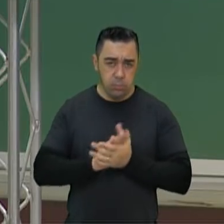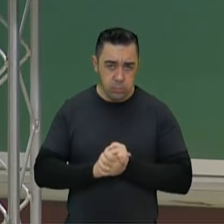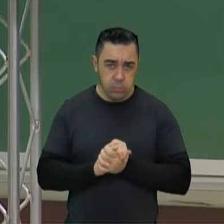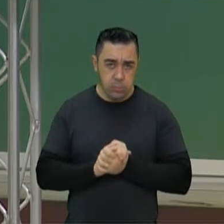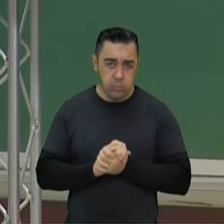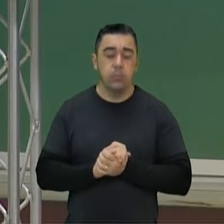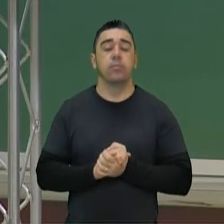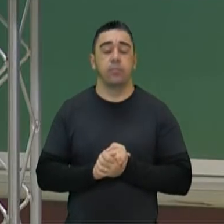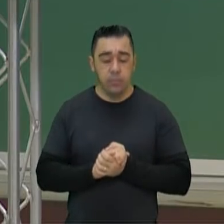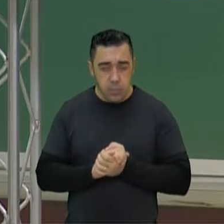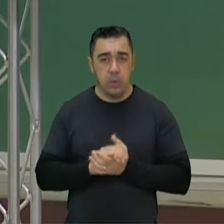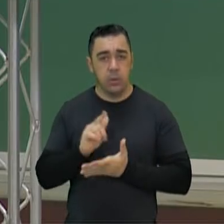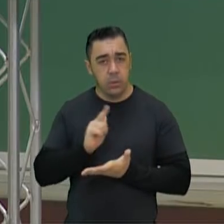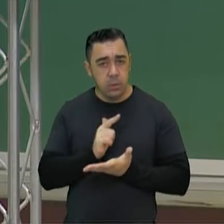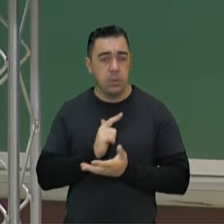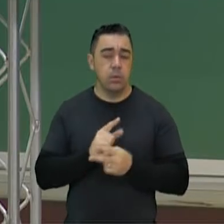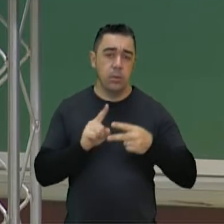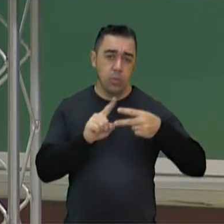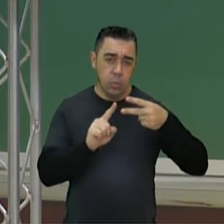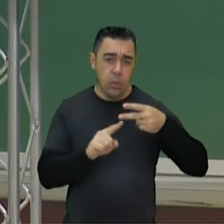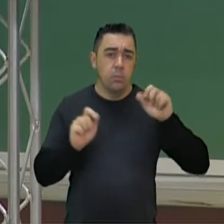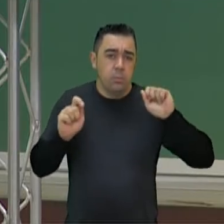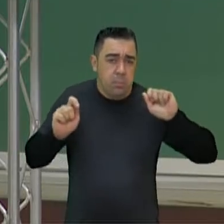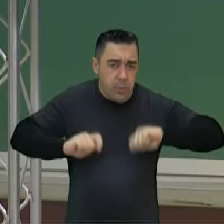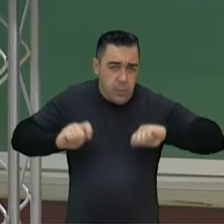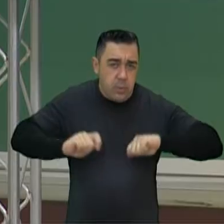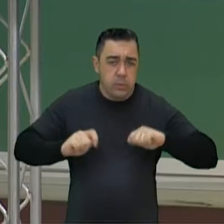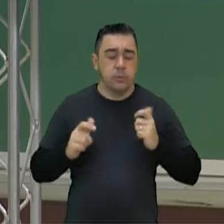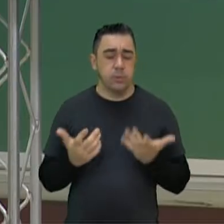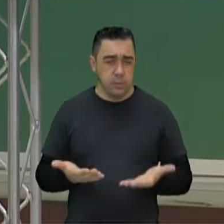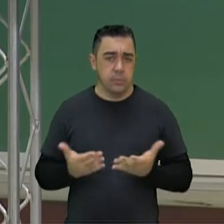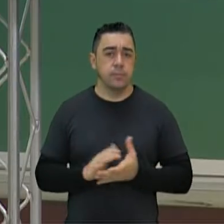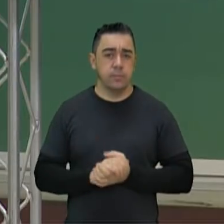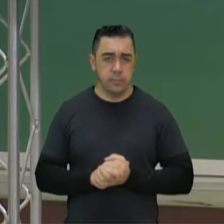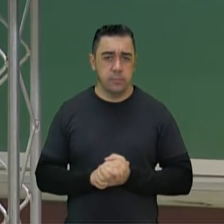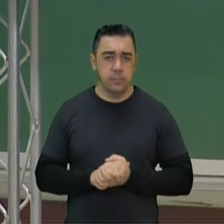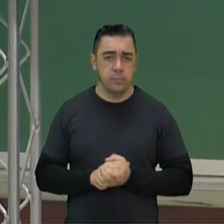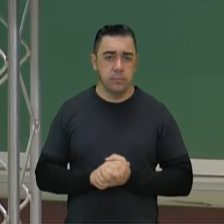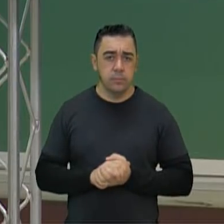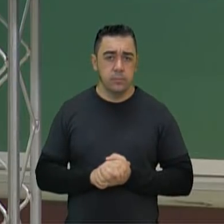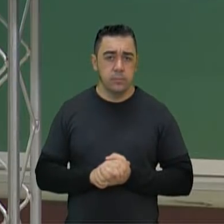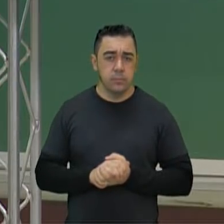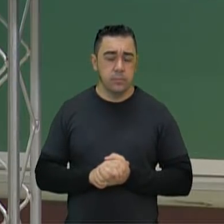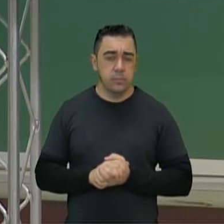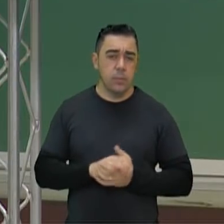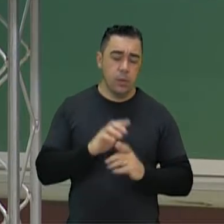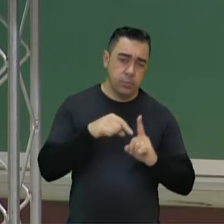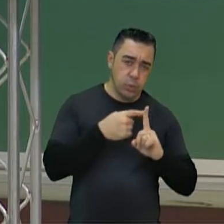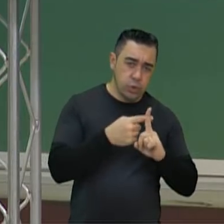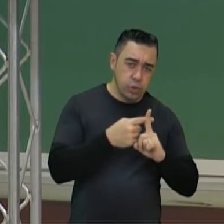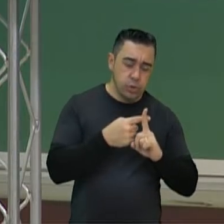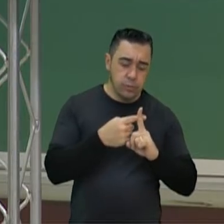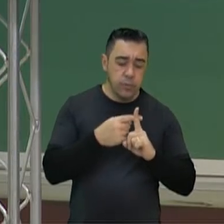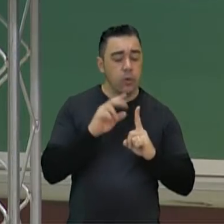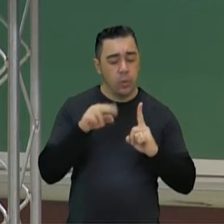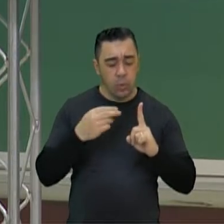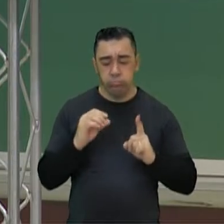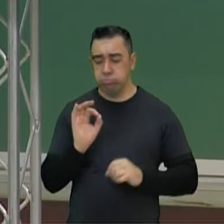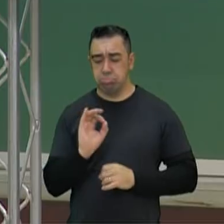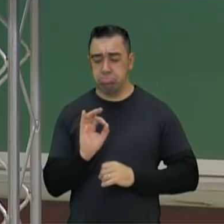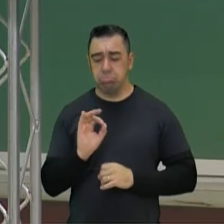frente. As duas representações têm o mesmo valor. É positivo e ele é